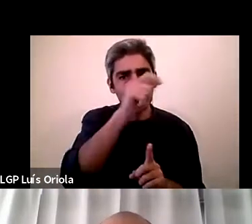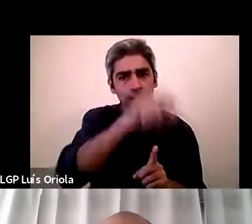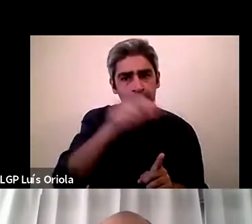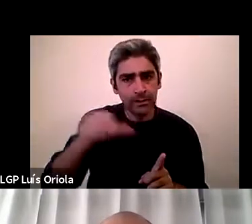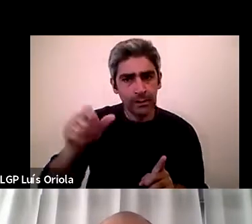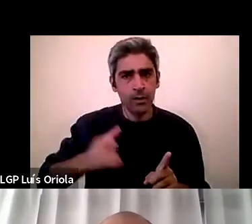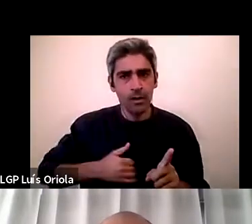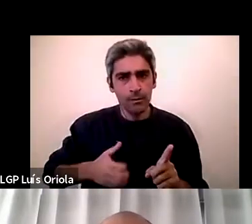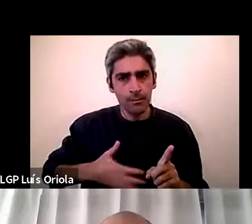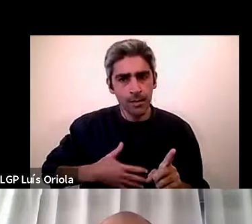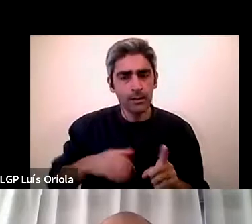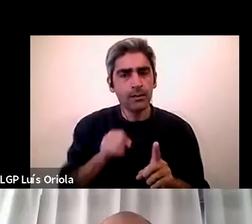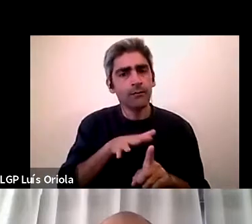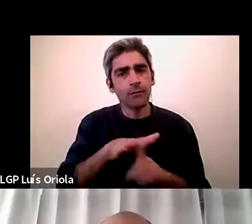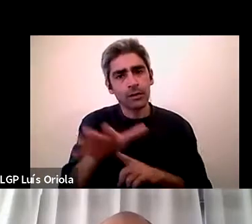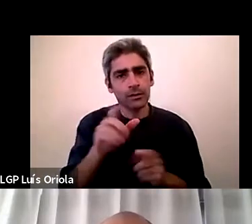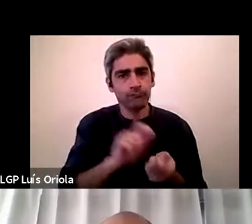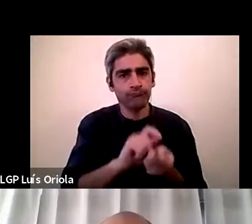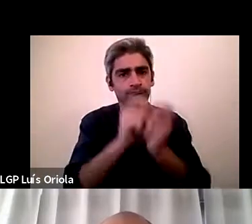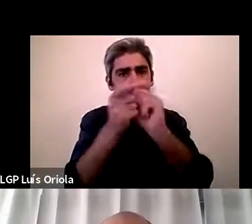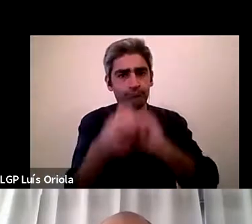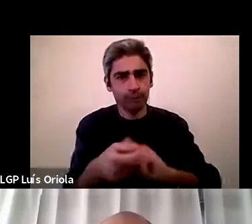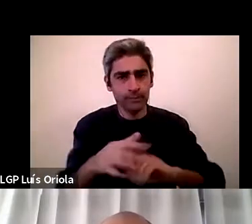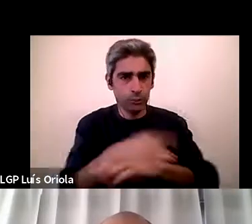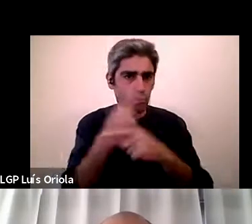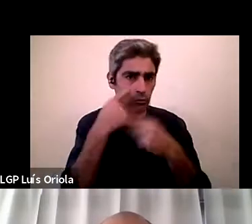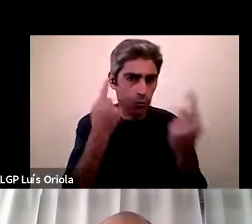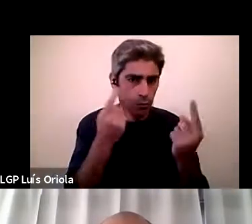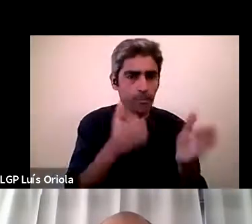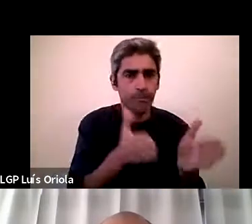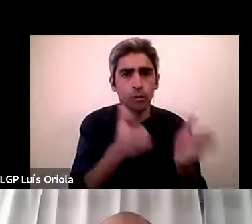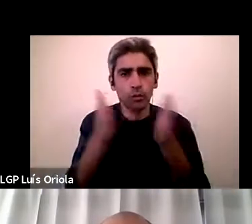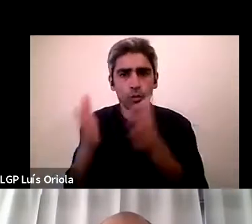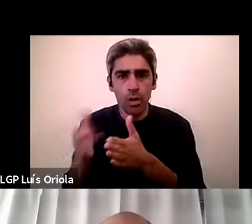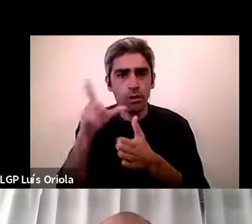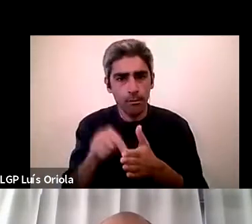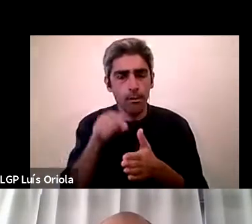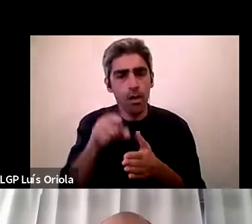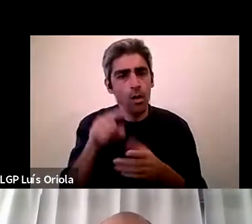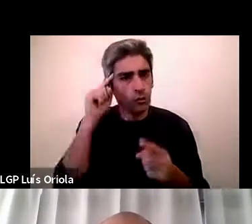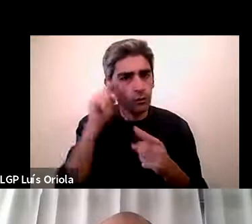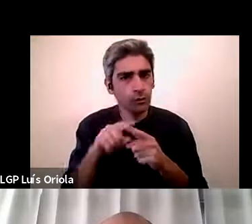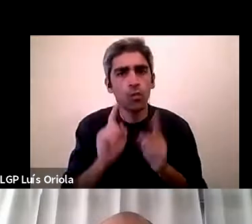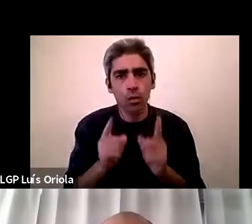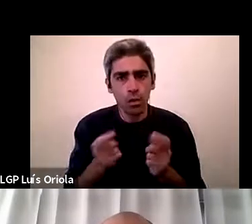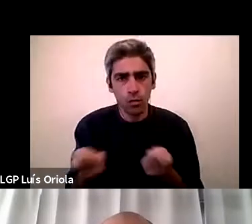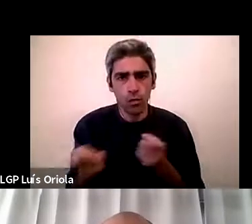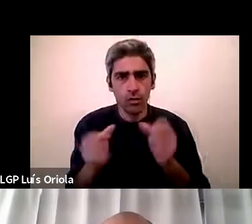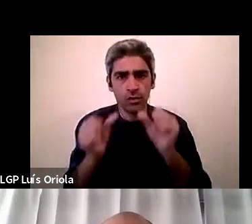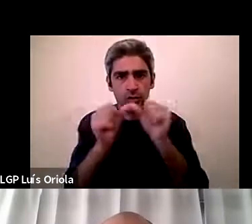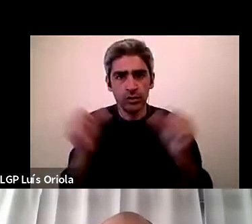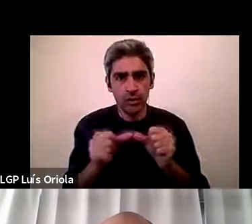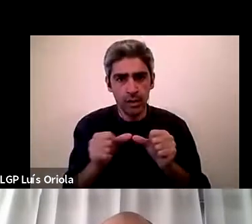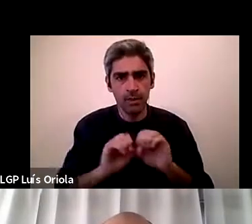impacto transformador para a administração pública e, por outro lado, tem como missão também a coordenação do sistema de distribuição